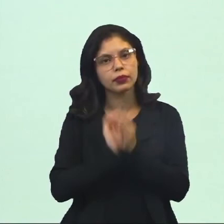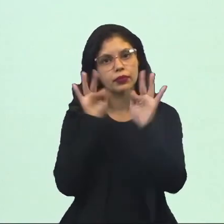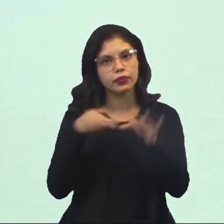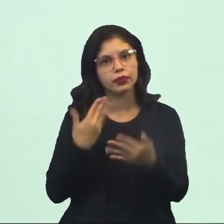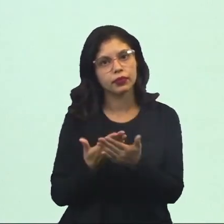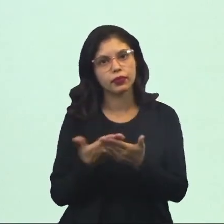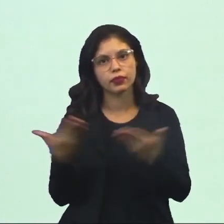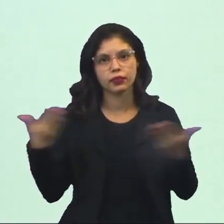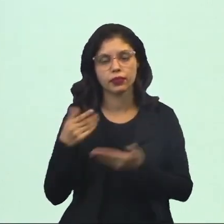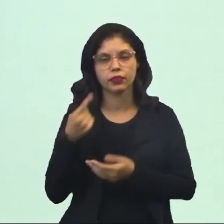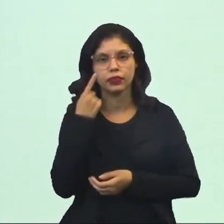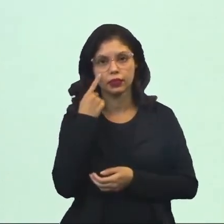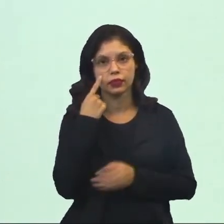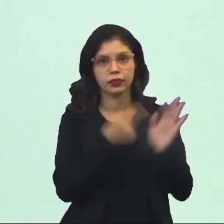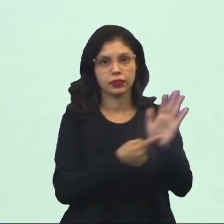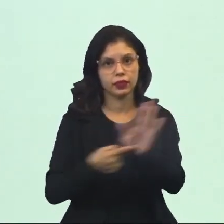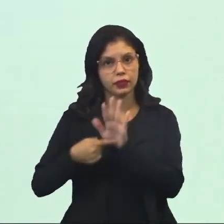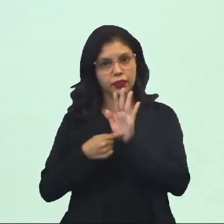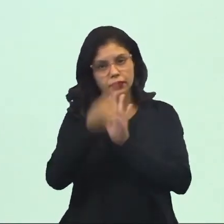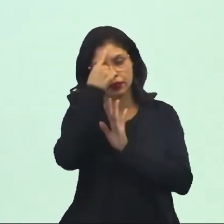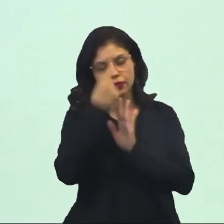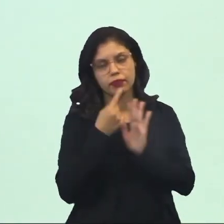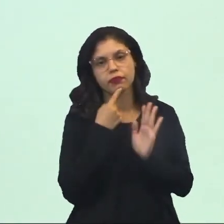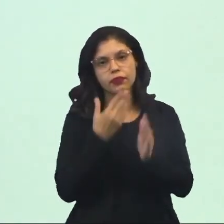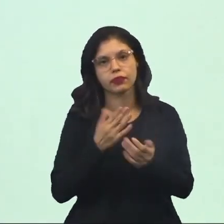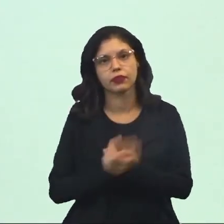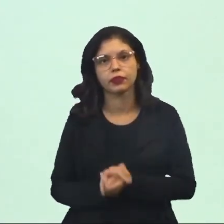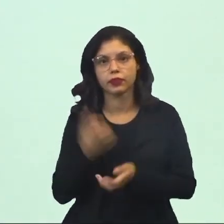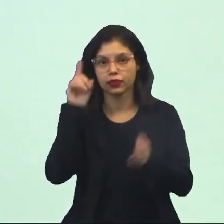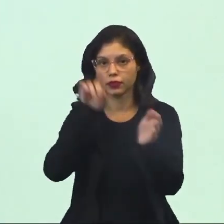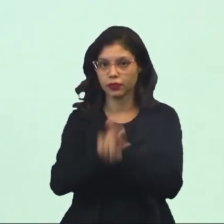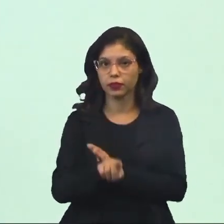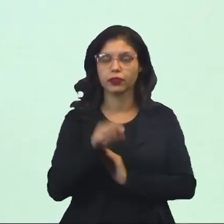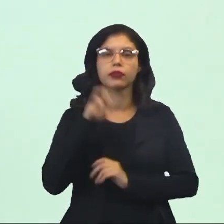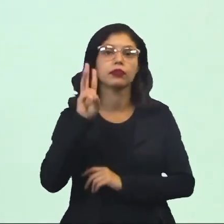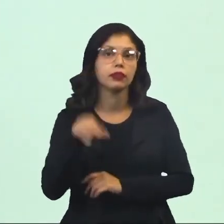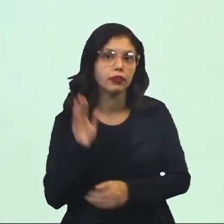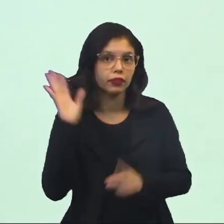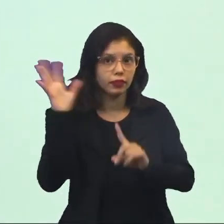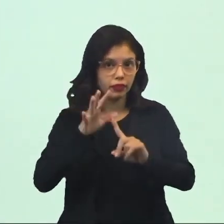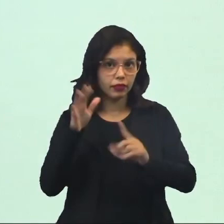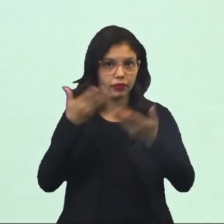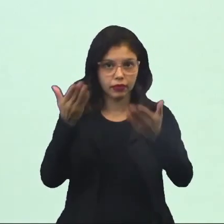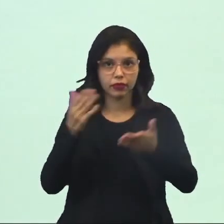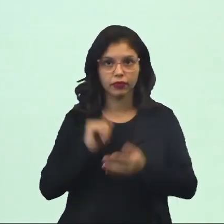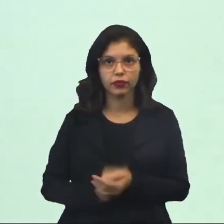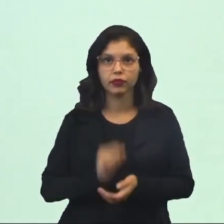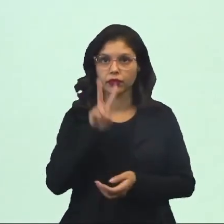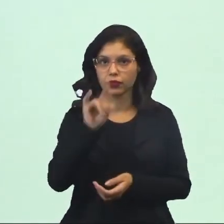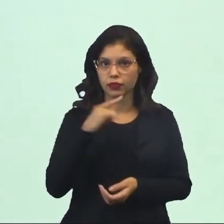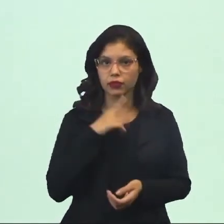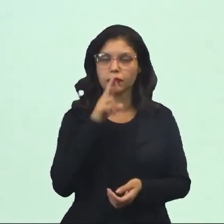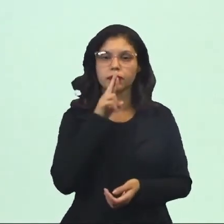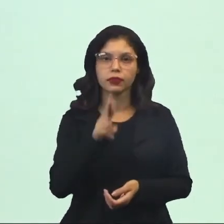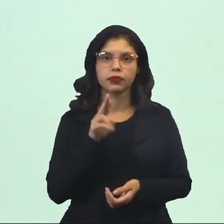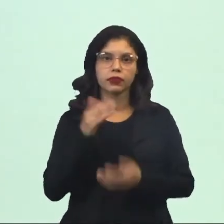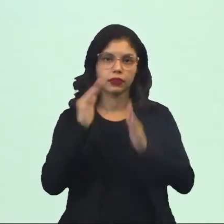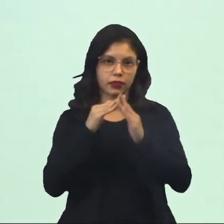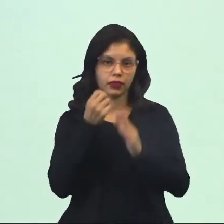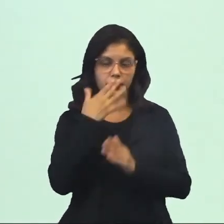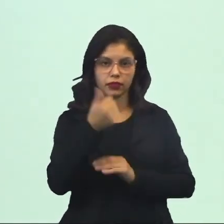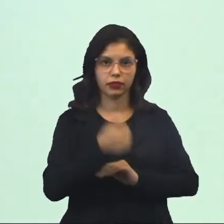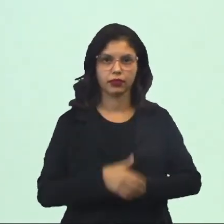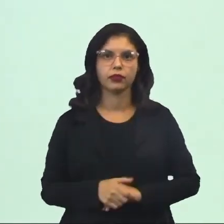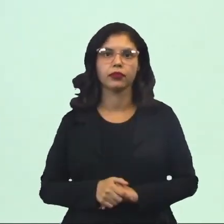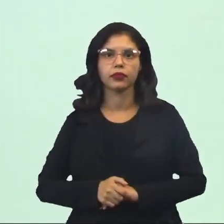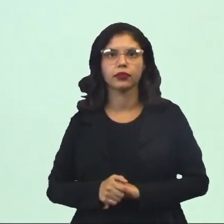finalizar a nossa aula, eu vou mostrar para vocês a imagem, vou perguntar que influência é essa e você vai tentar responder aí de casa. Tudo